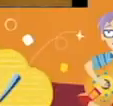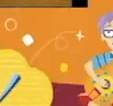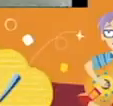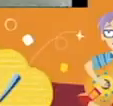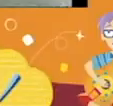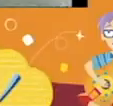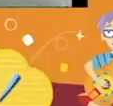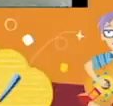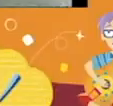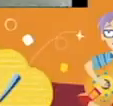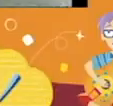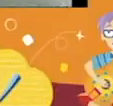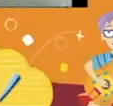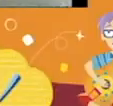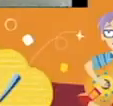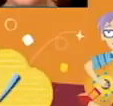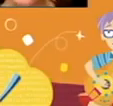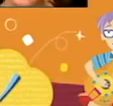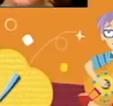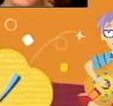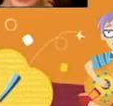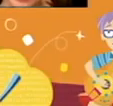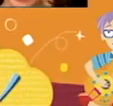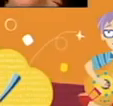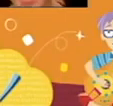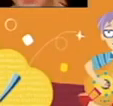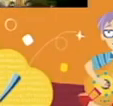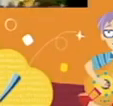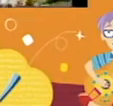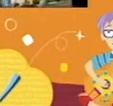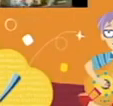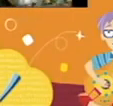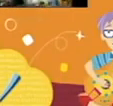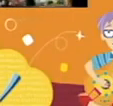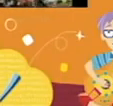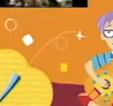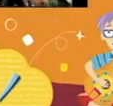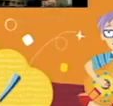descobrir, só depois do ano 2000.